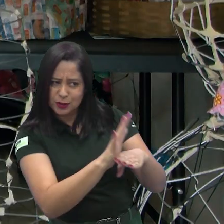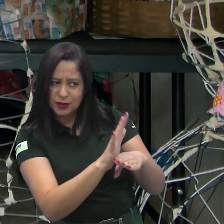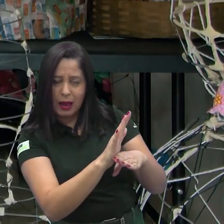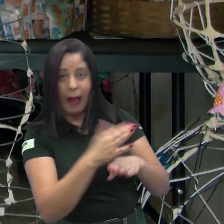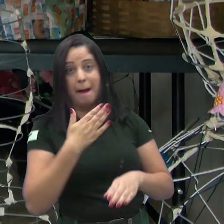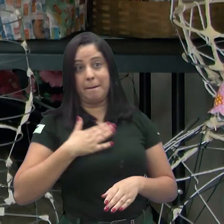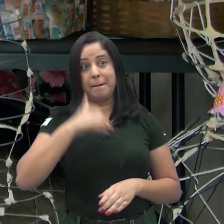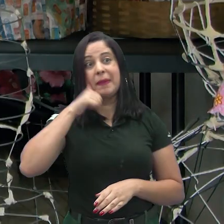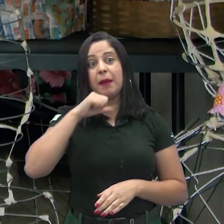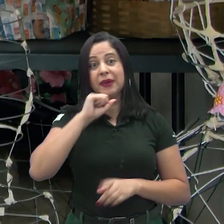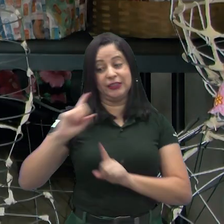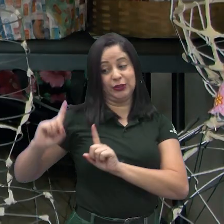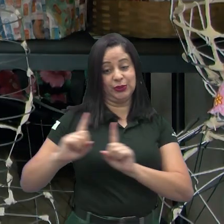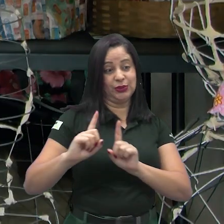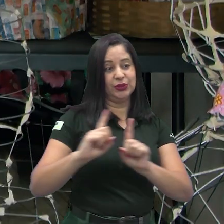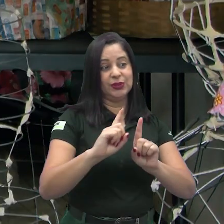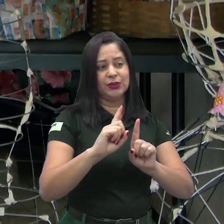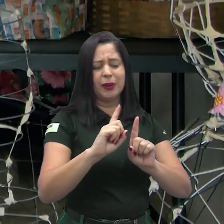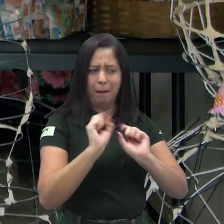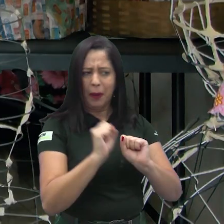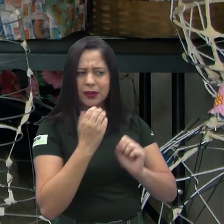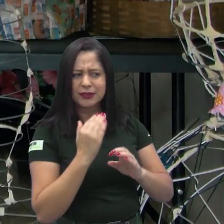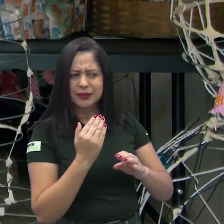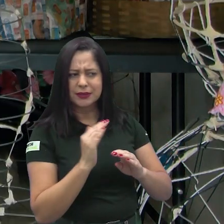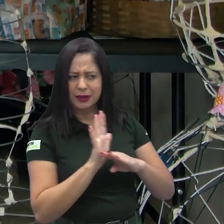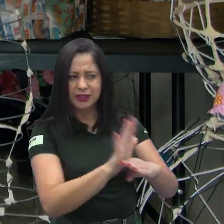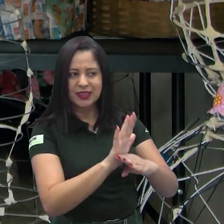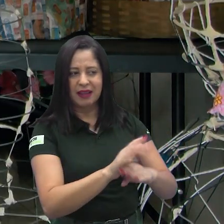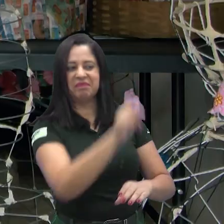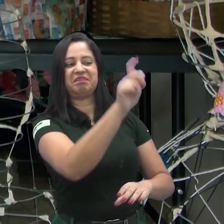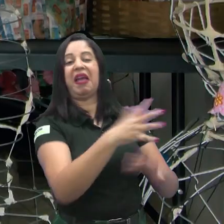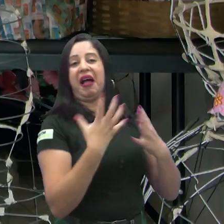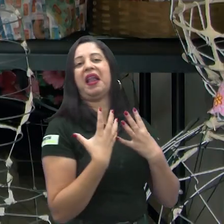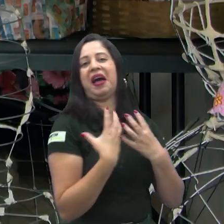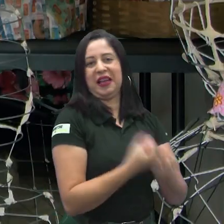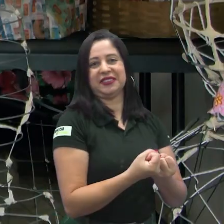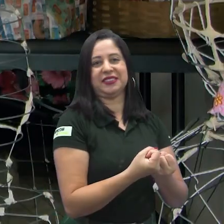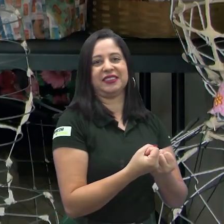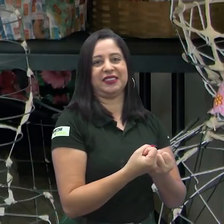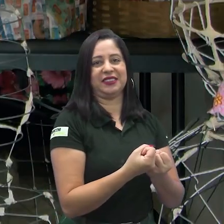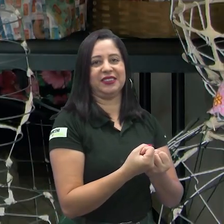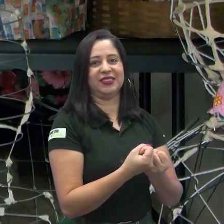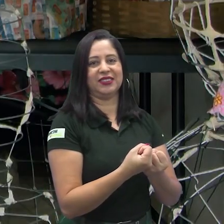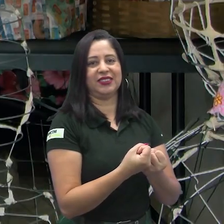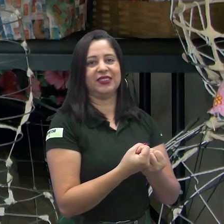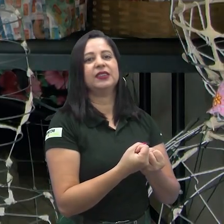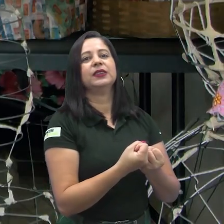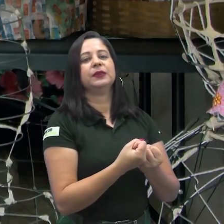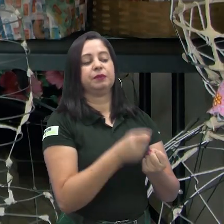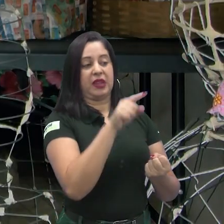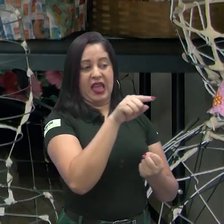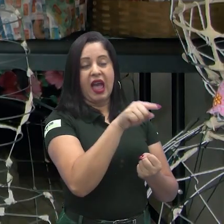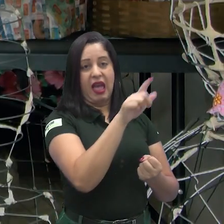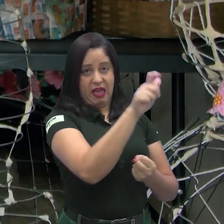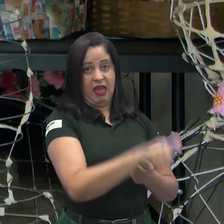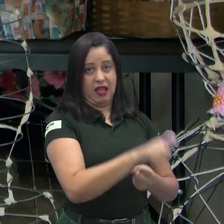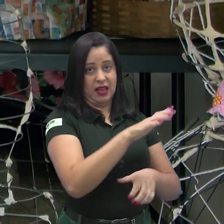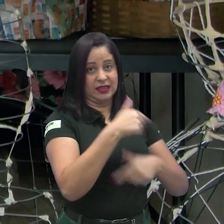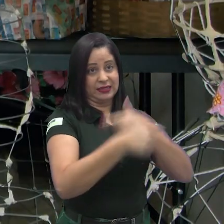podia ajudar, eu e minha mãe. A Vivian, então, deixou eu ajudar ela na fase da